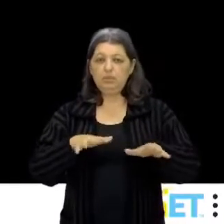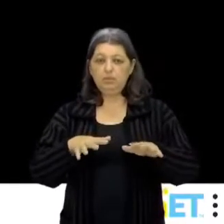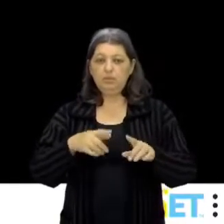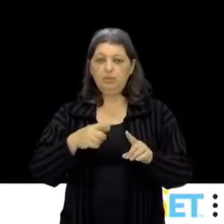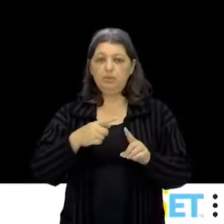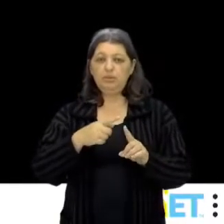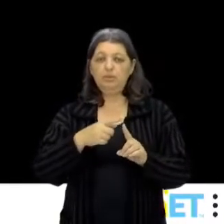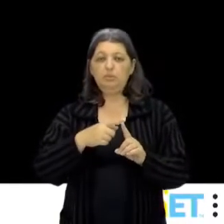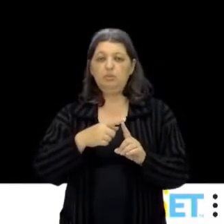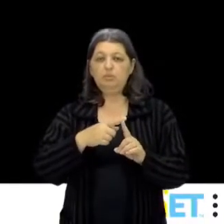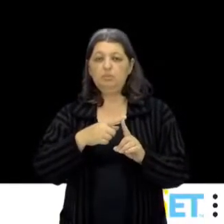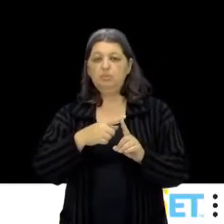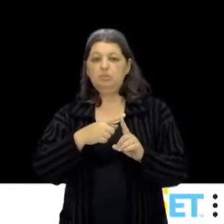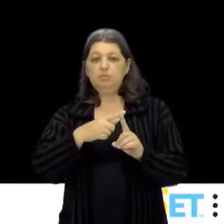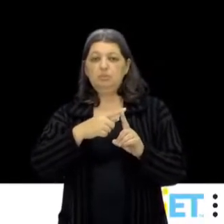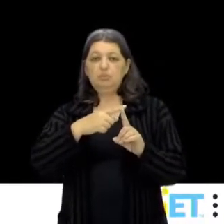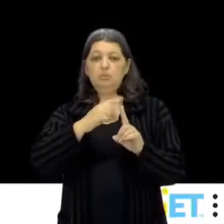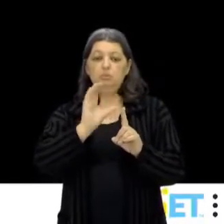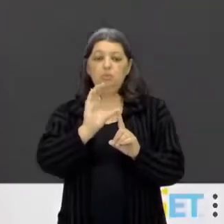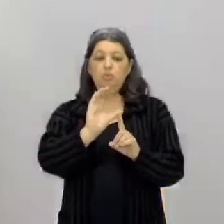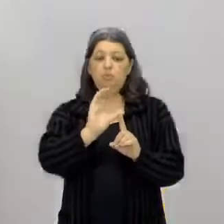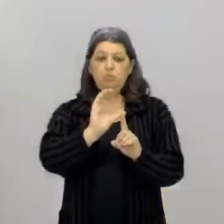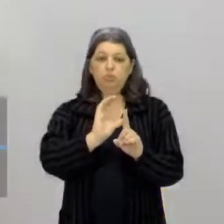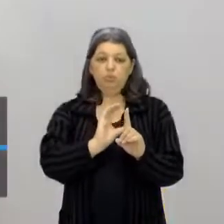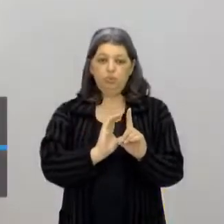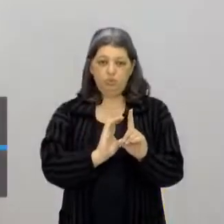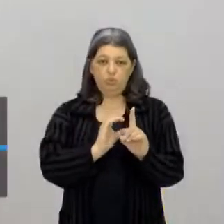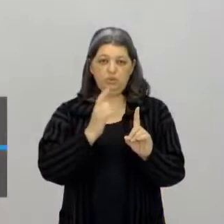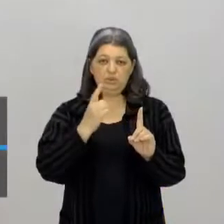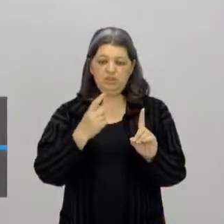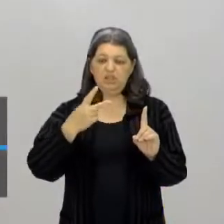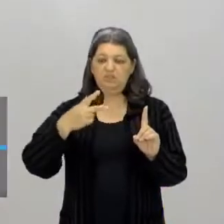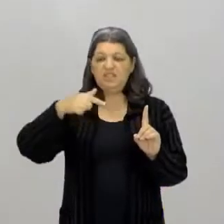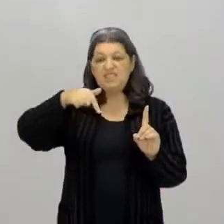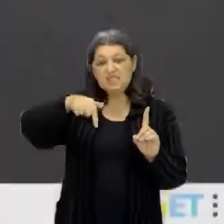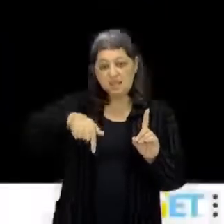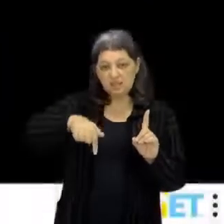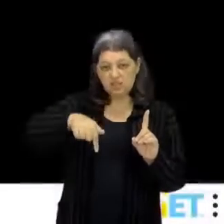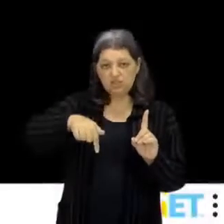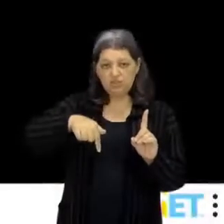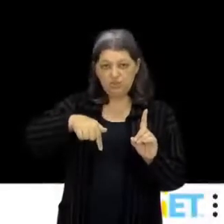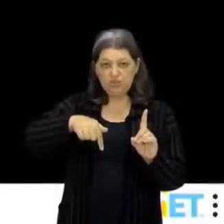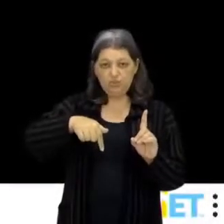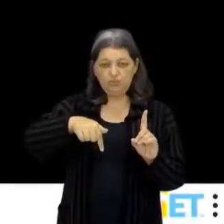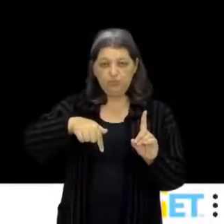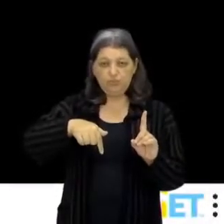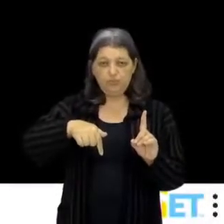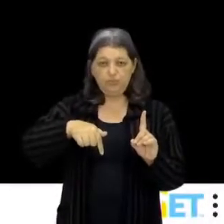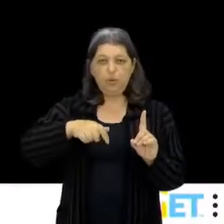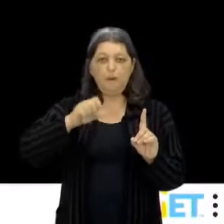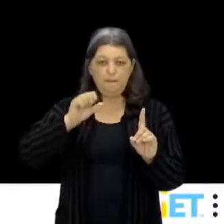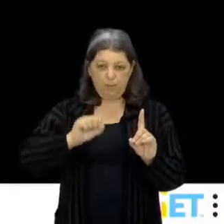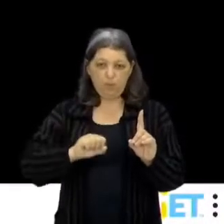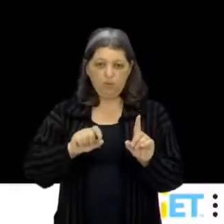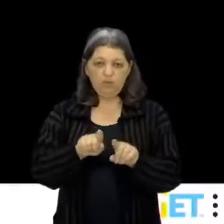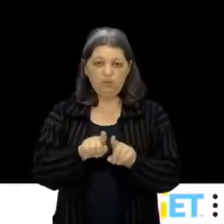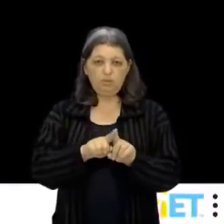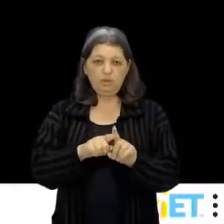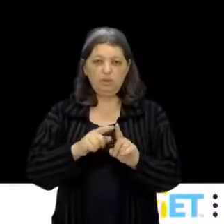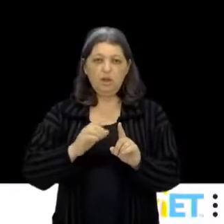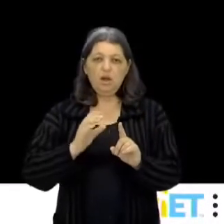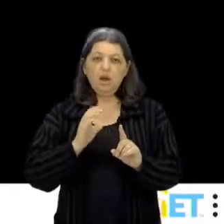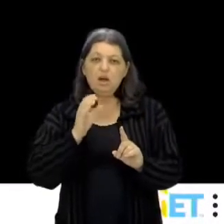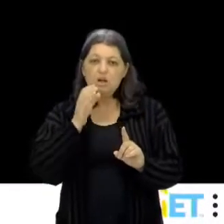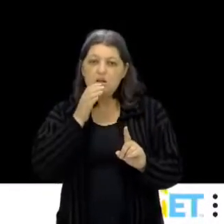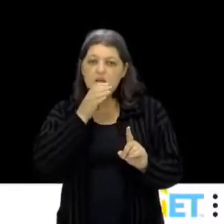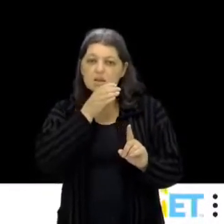menos 127 graus Celsius. Está vendo ali no indicador? Aí eu posso fazer o seguinte, ó. Eu posso